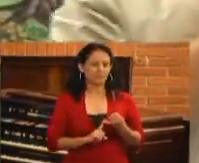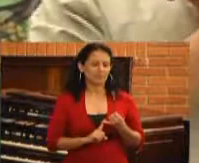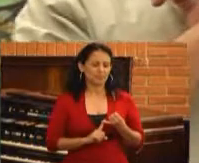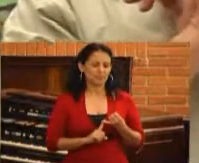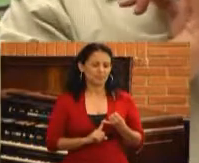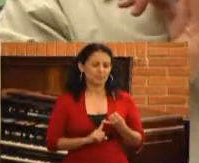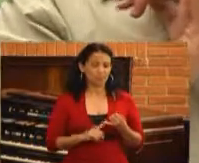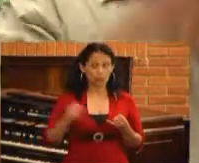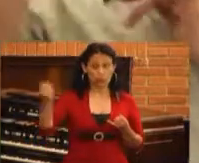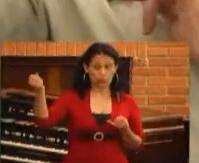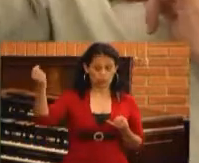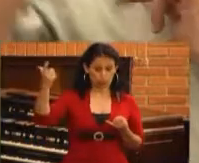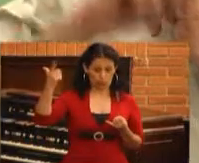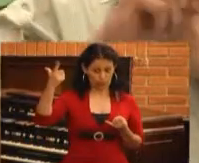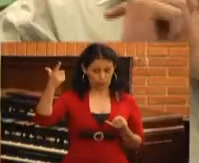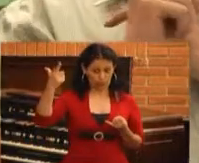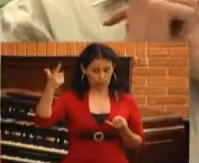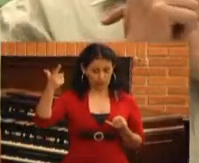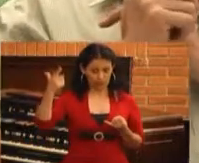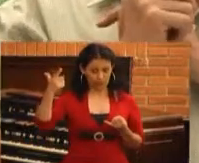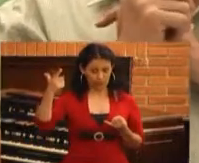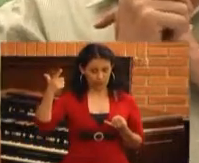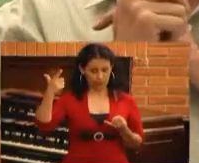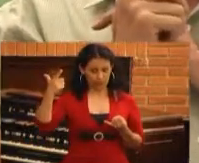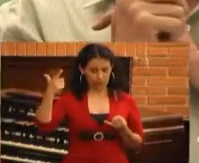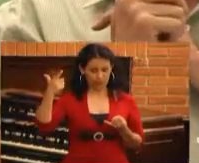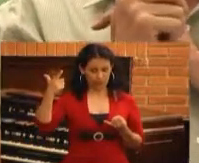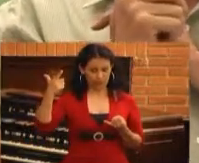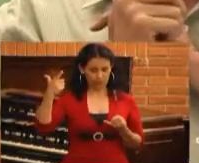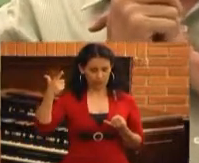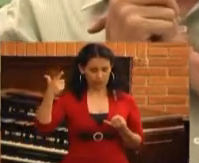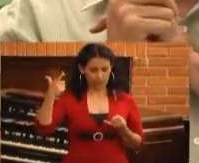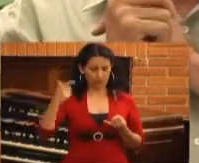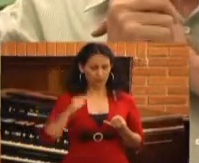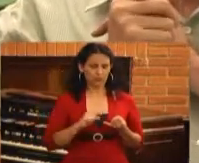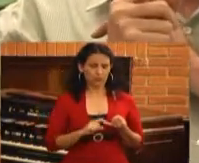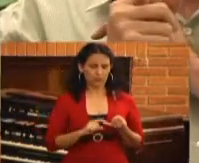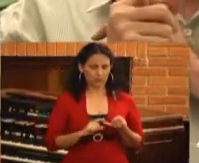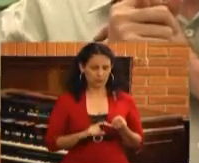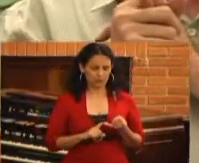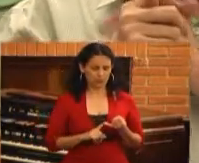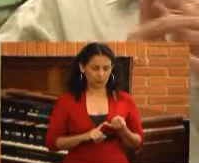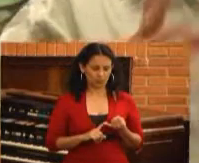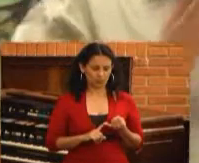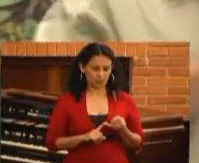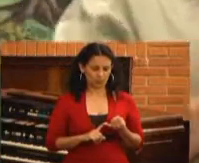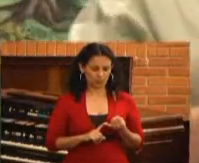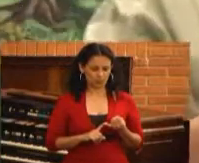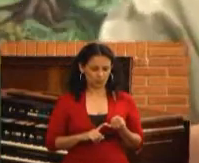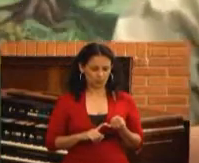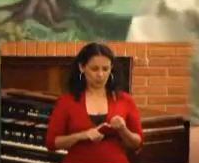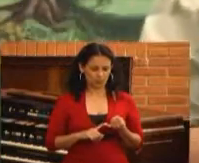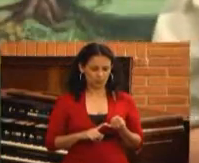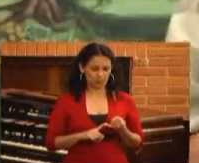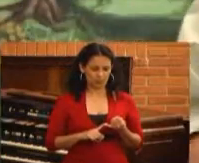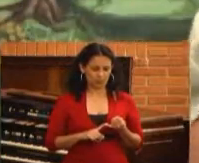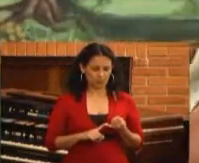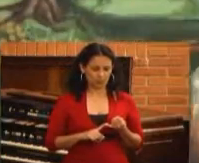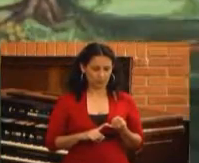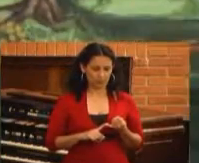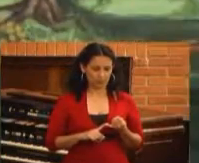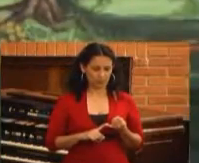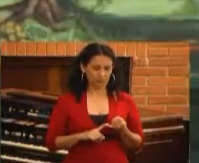O Sol, que é a estrela de 5ª grandeza, gasta a